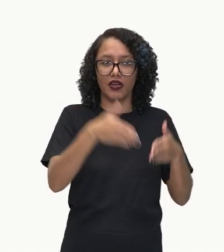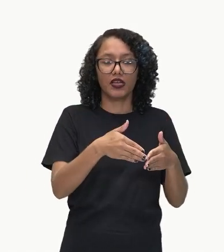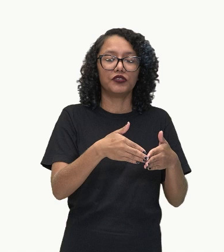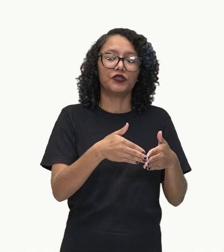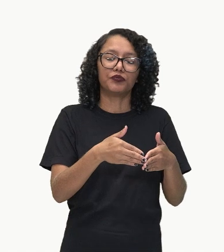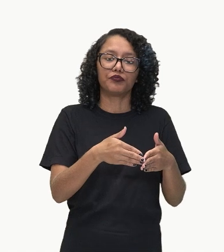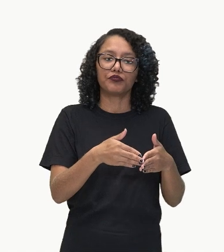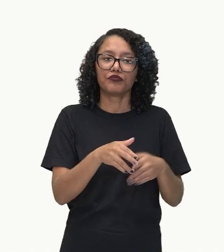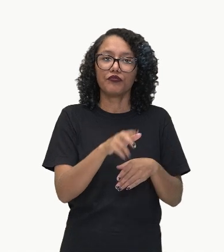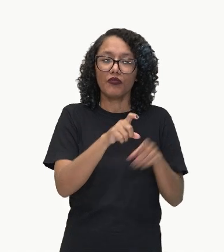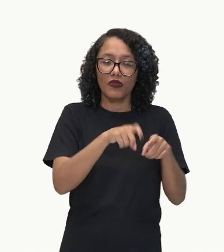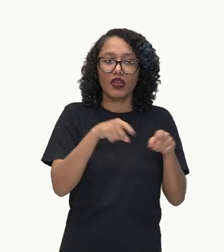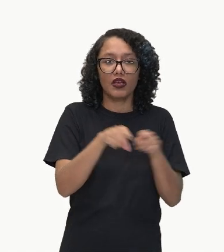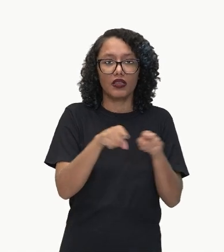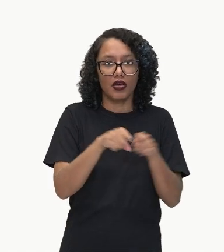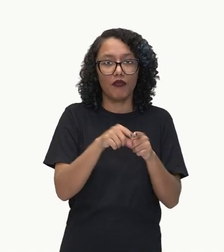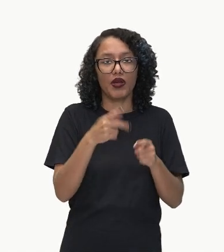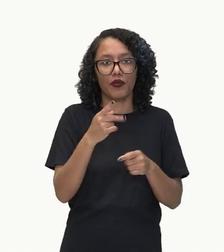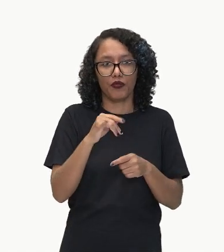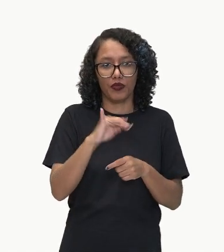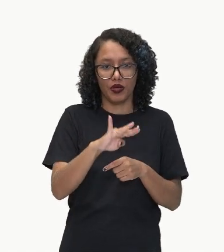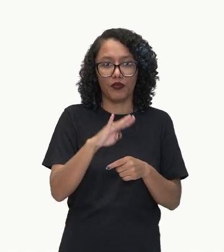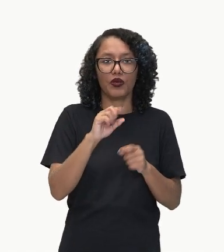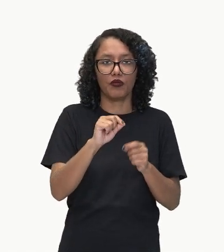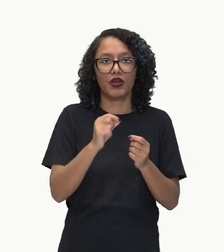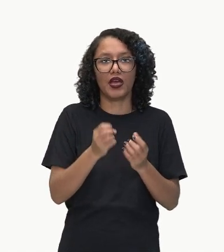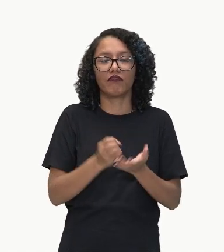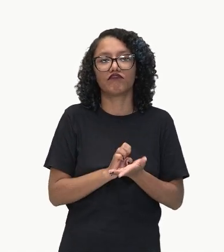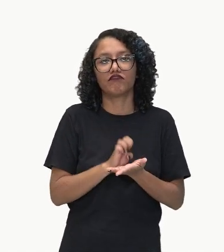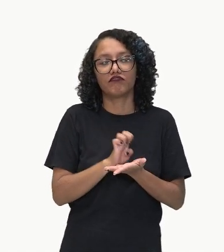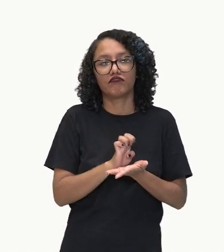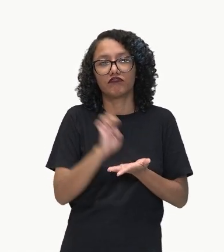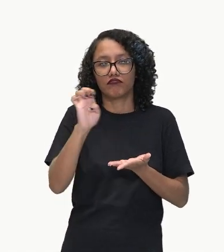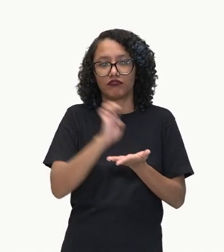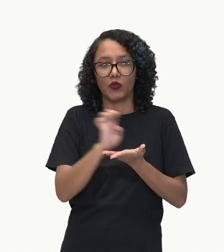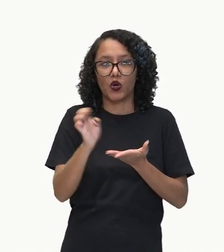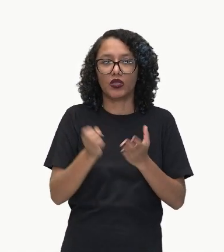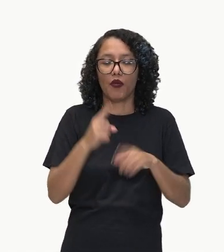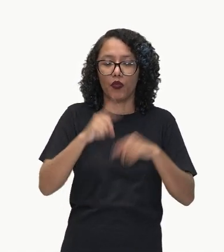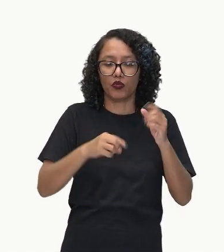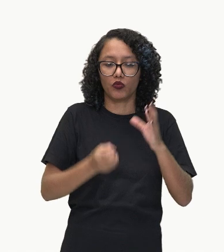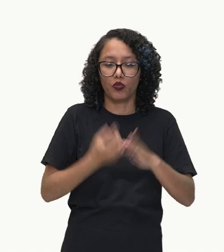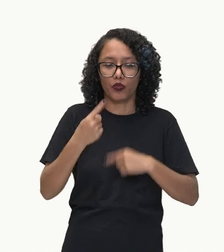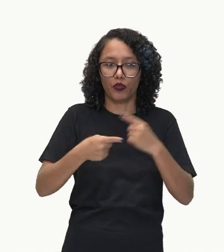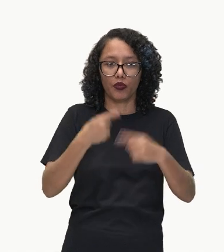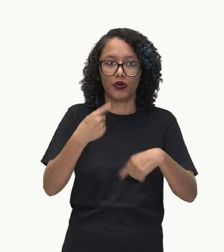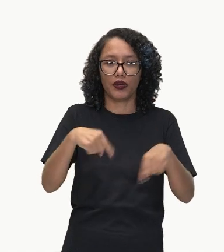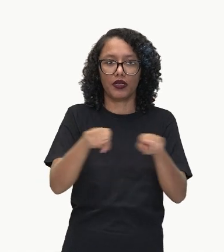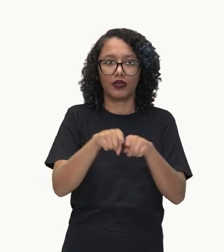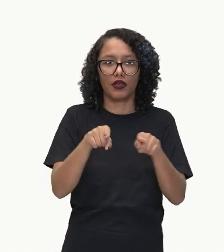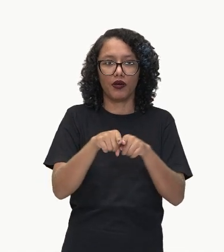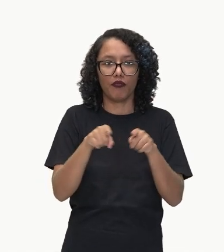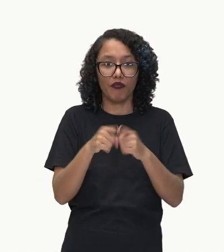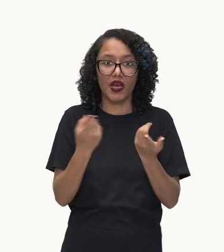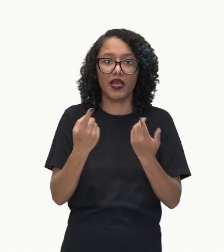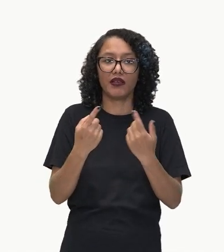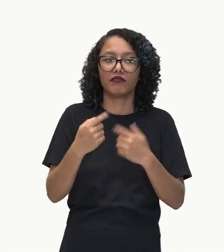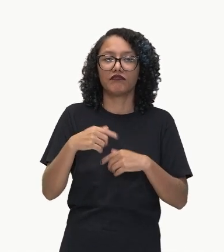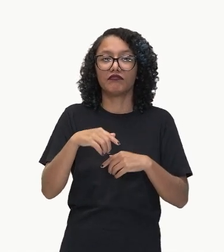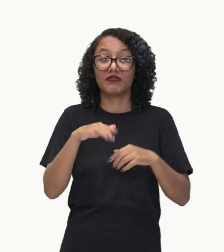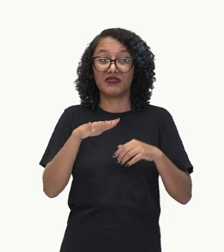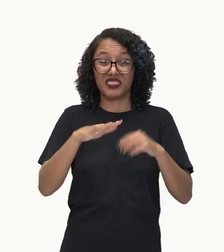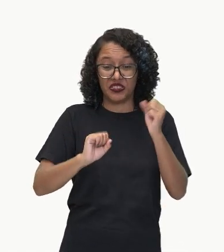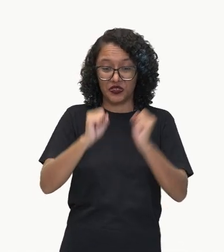sendo fornecedor de produtos primários e apresentando um baixo nível de